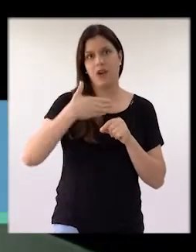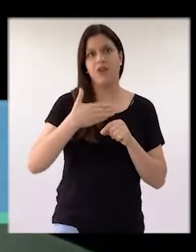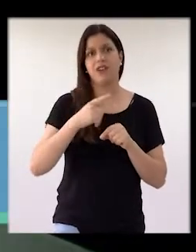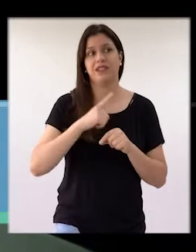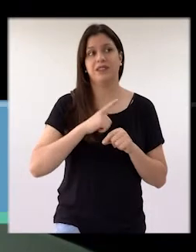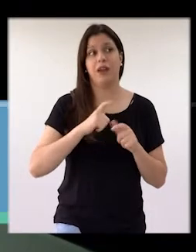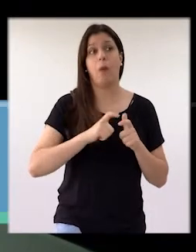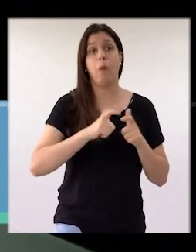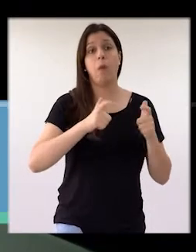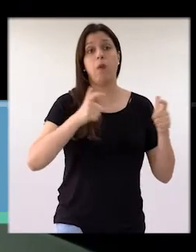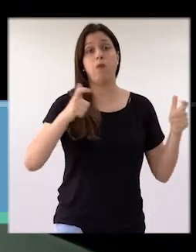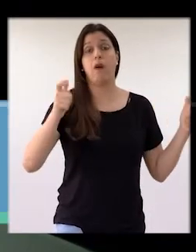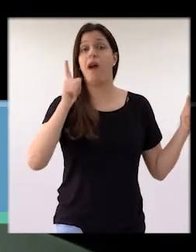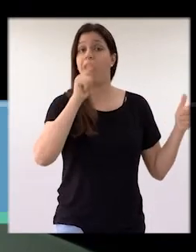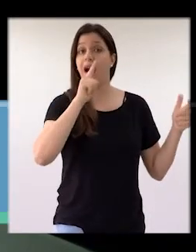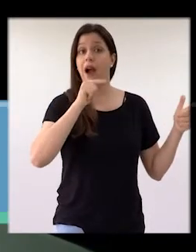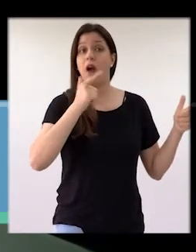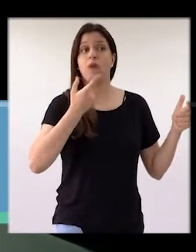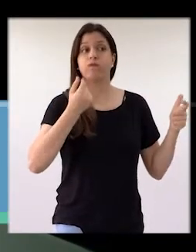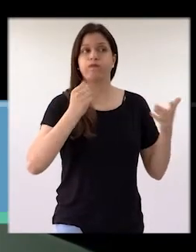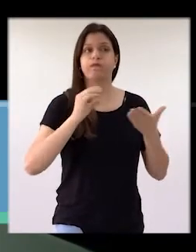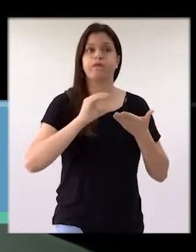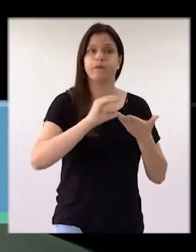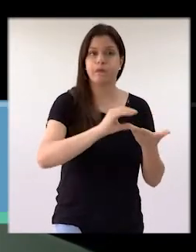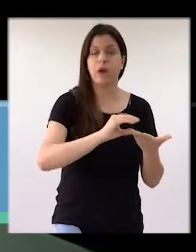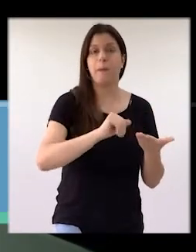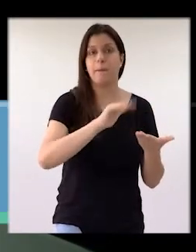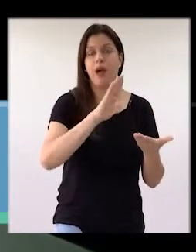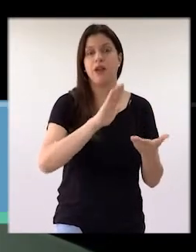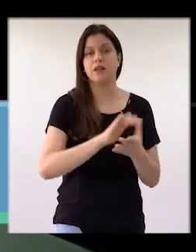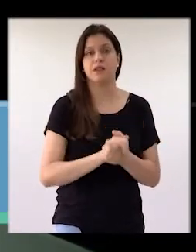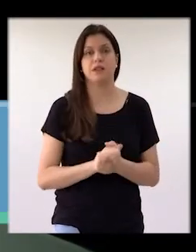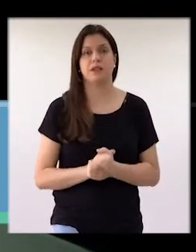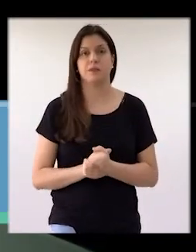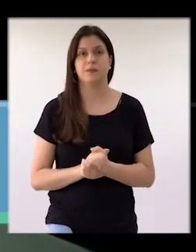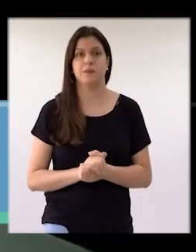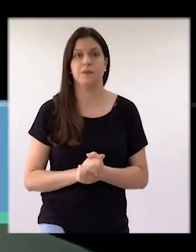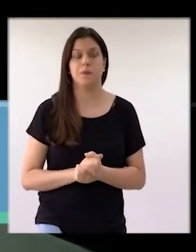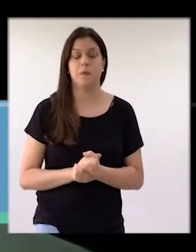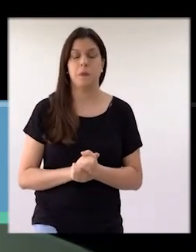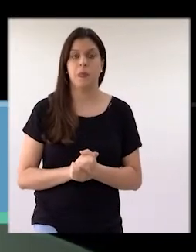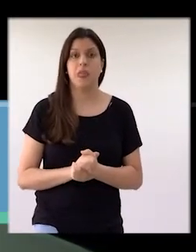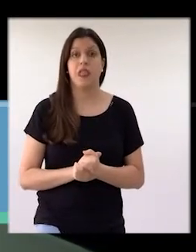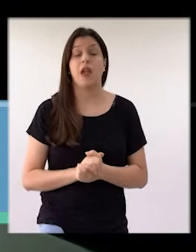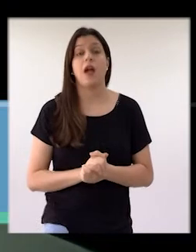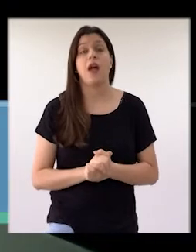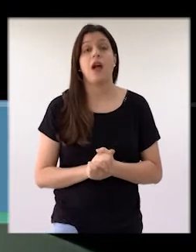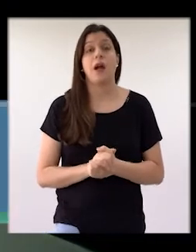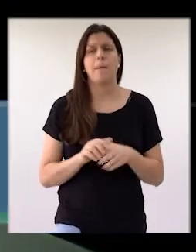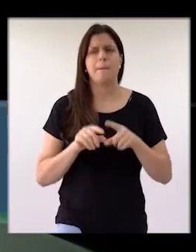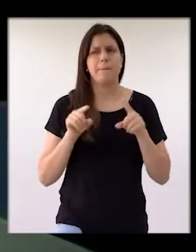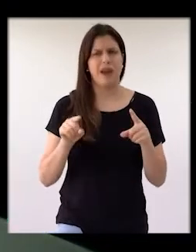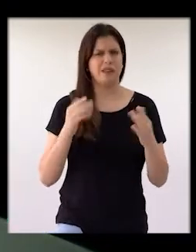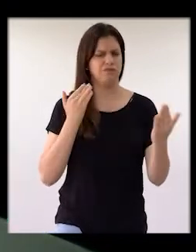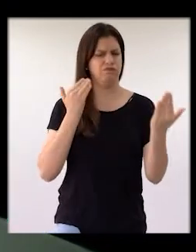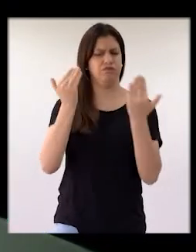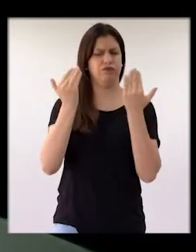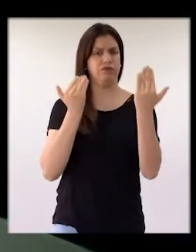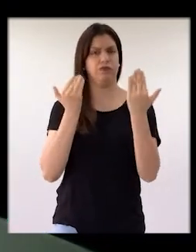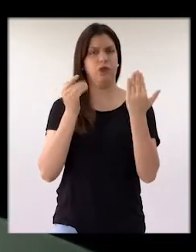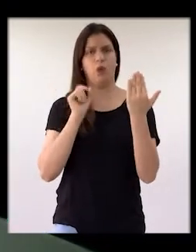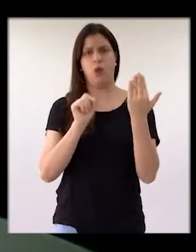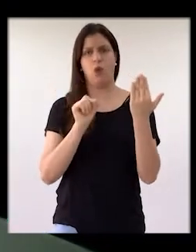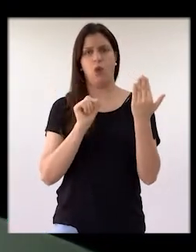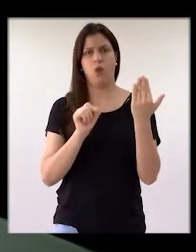né? Apesar deles produzirem mais, tratarem mais a água, investirem, né, até um pouquinho, de forma um pouquinho maior,